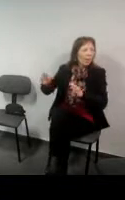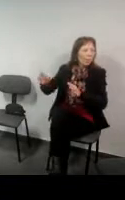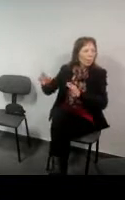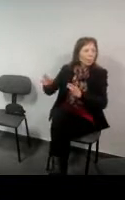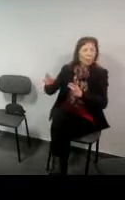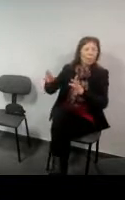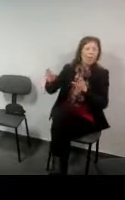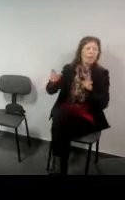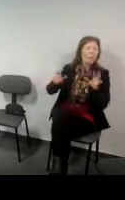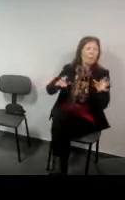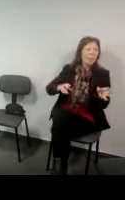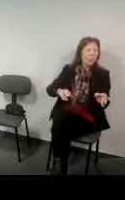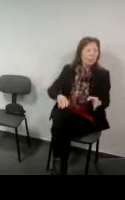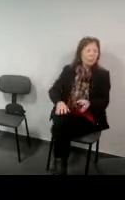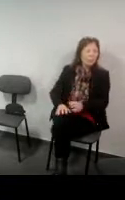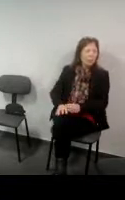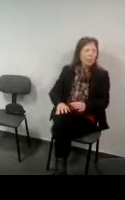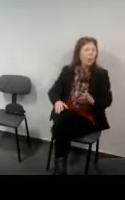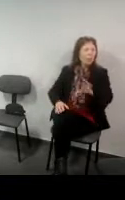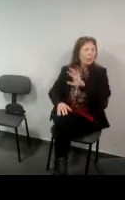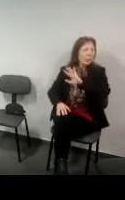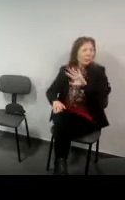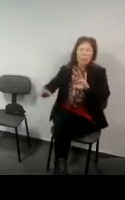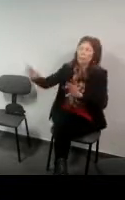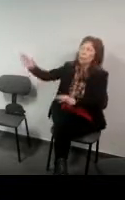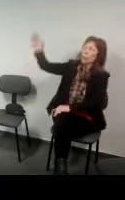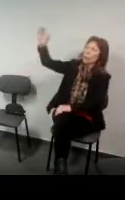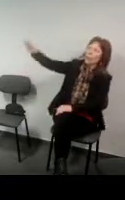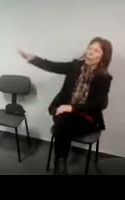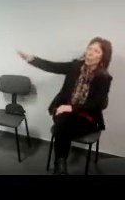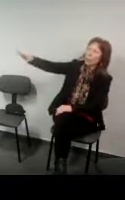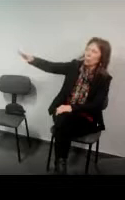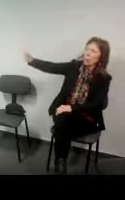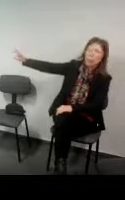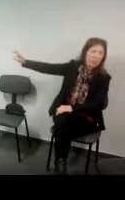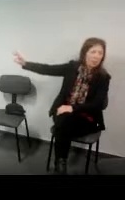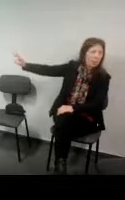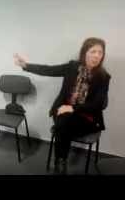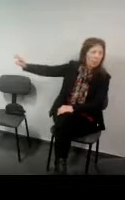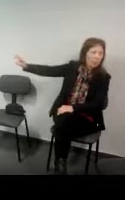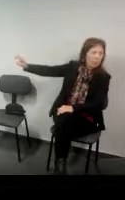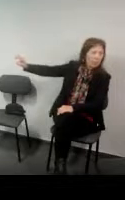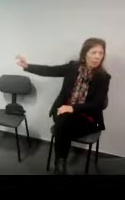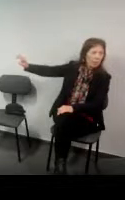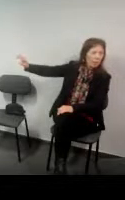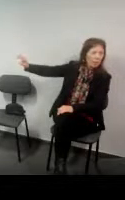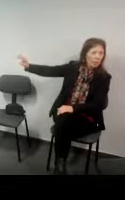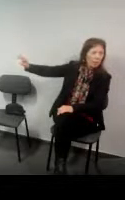paciente? O paciente está com a fístula. Primeiro é o paciente. Tudo até o final. Só a última frase que tem a ver com o